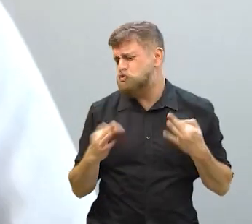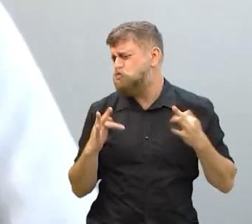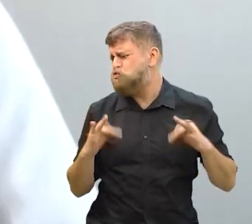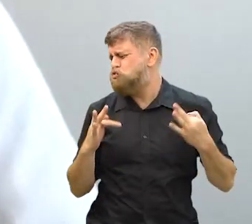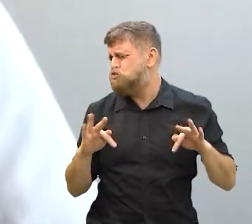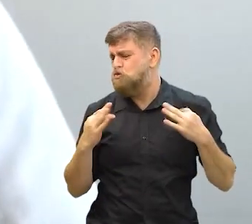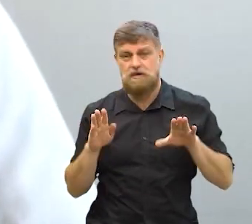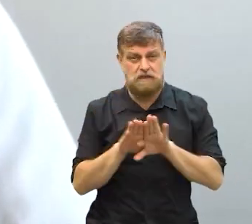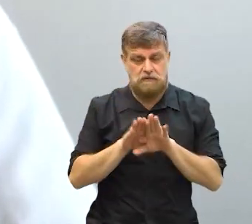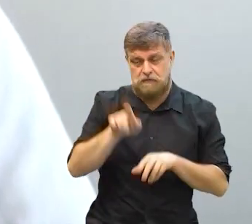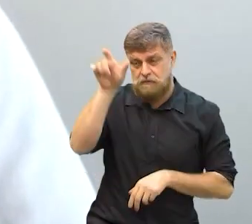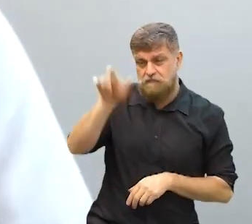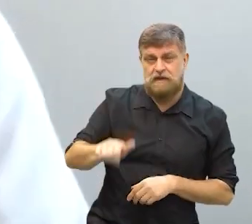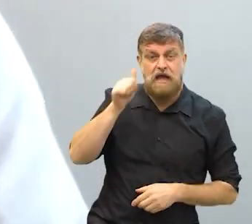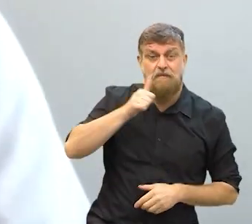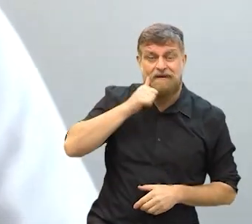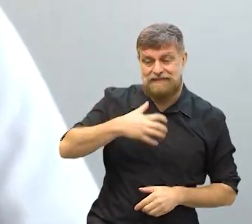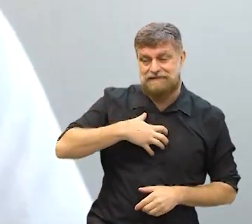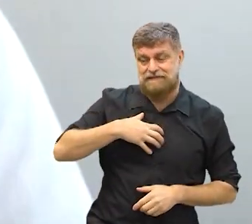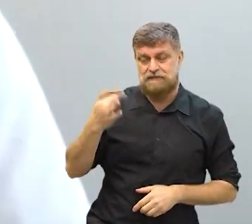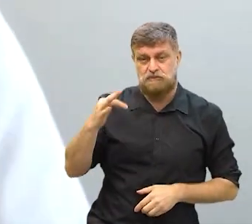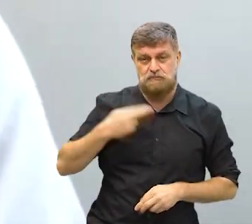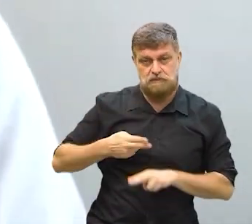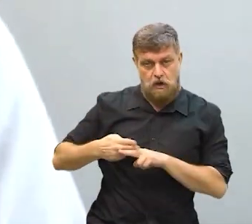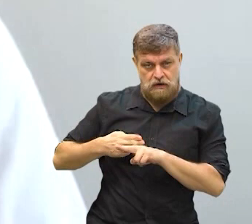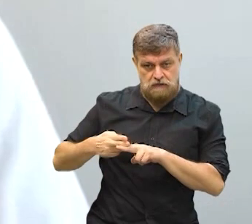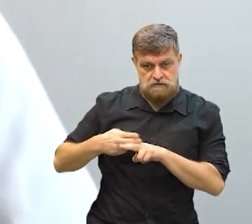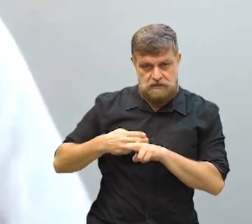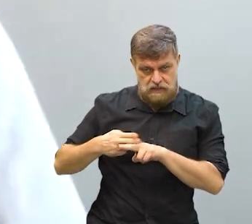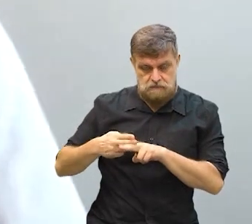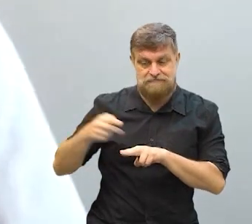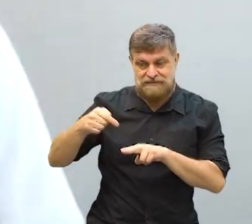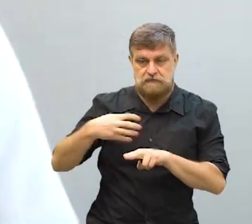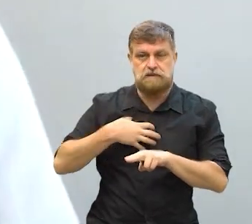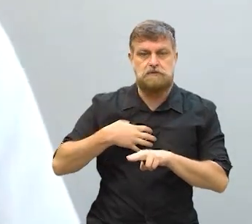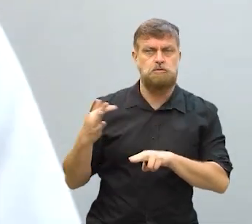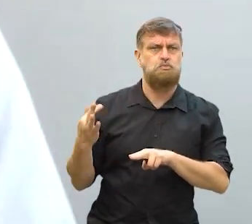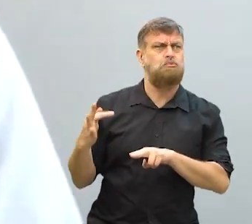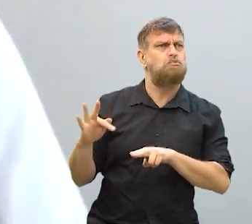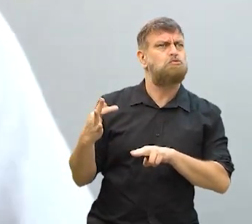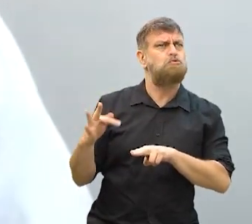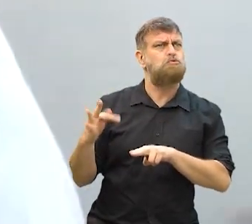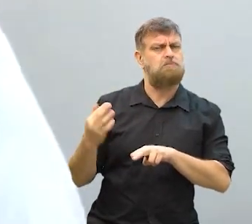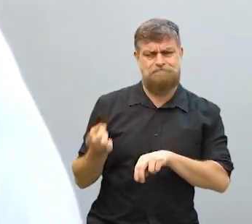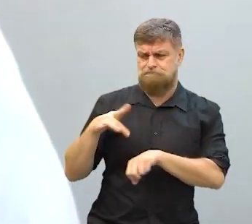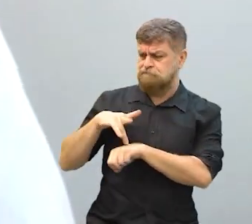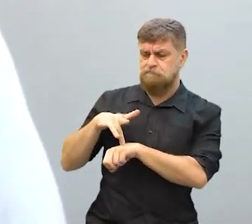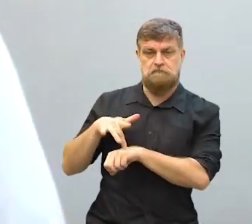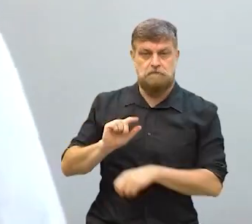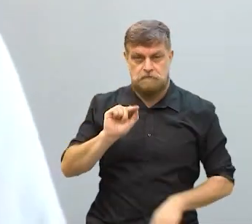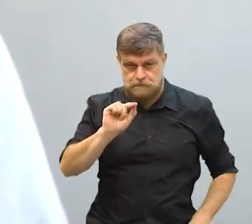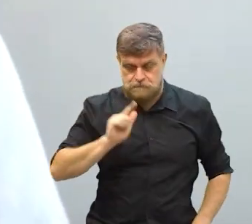pélvica, a paciente pode ter dor no momento da relação, então alguns sintomas passam a surgir, mas